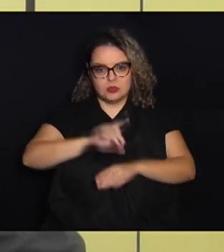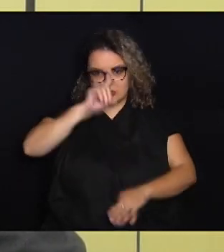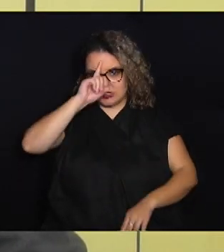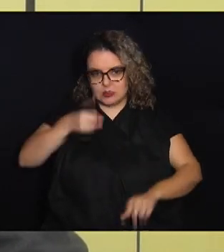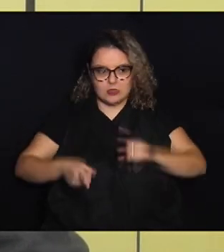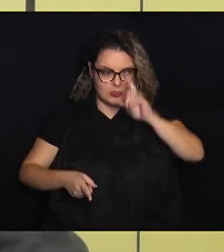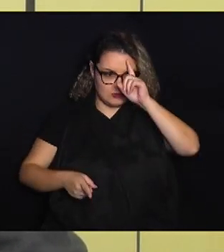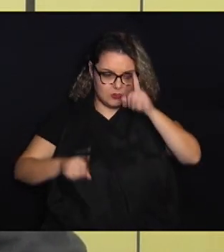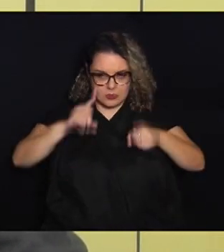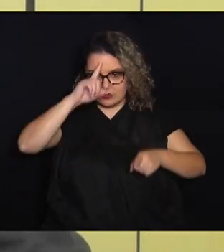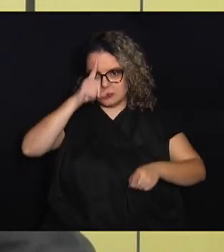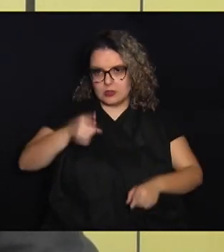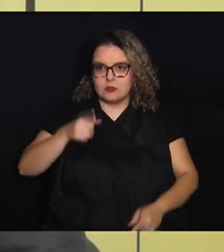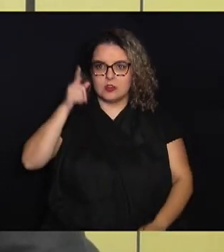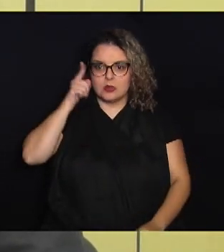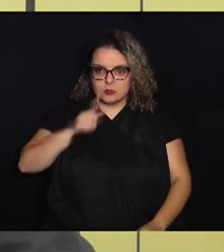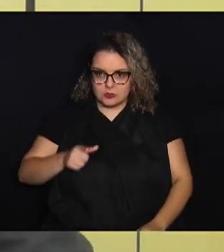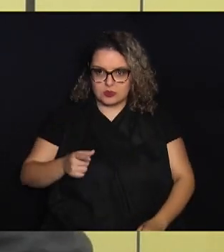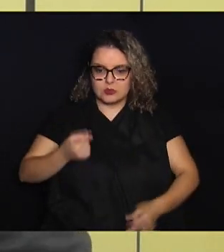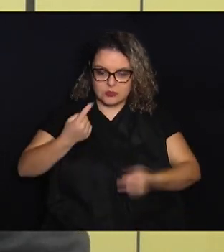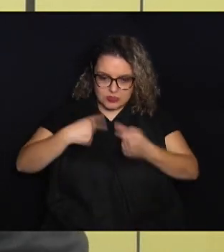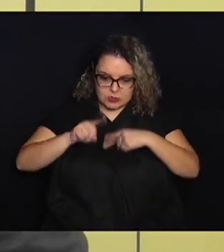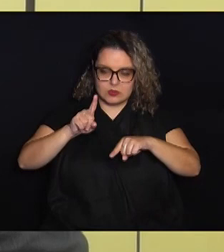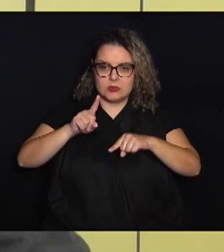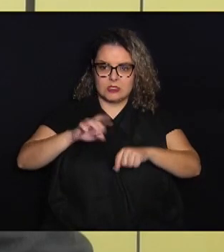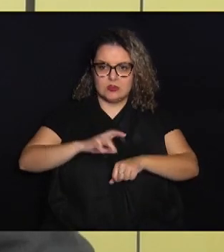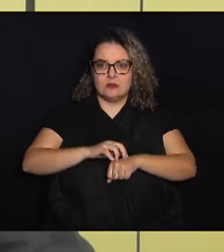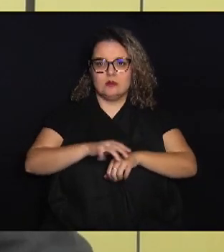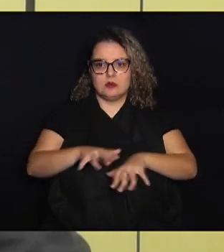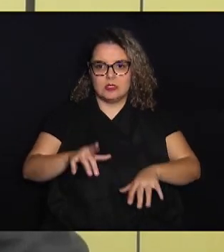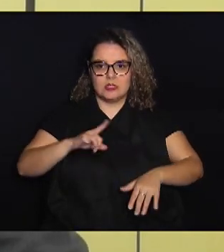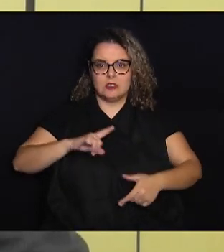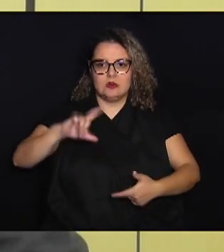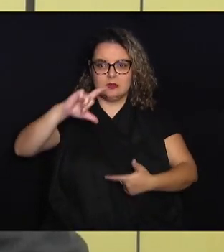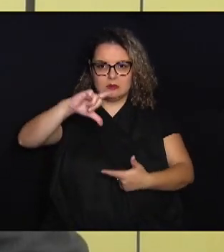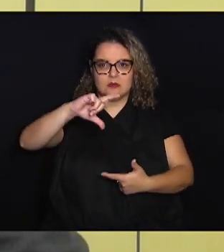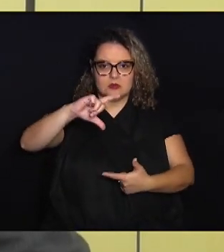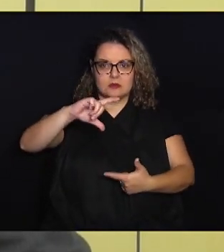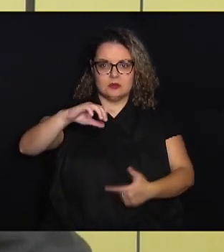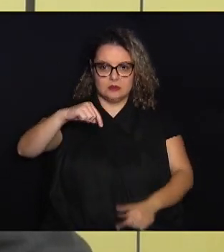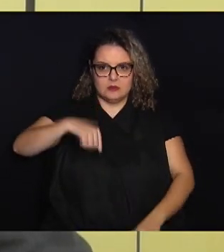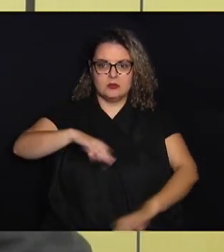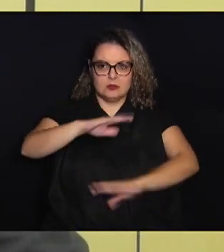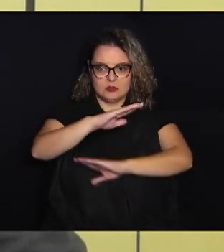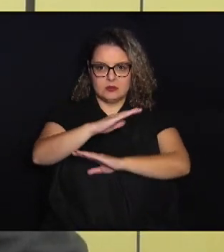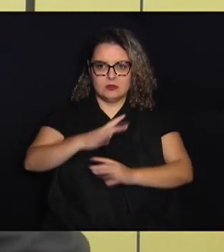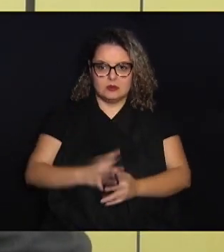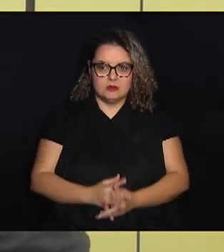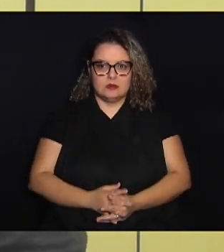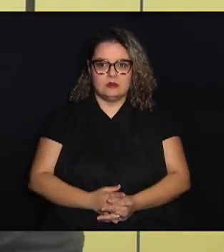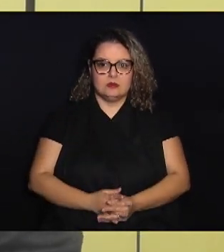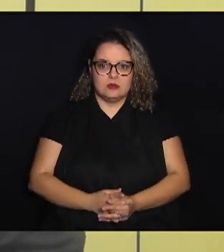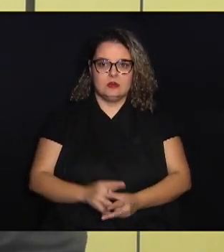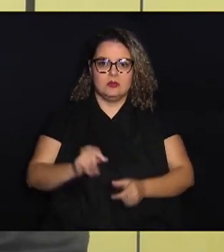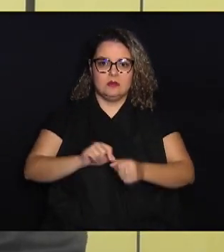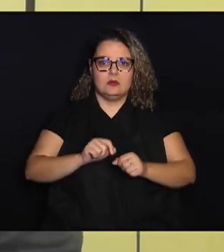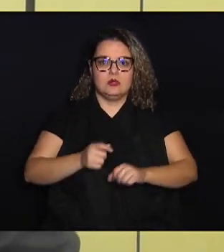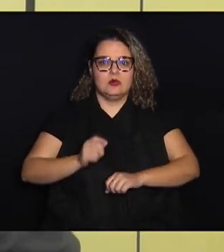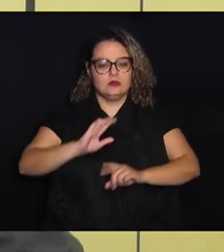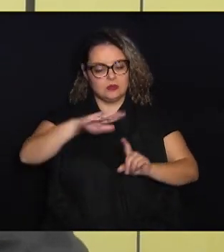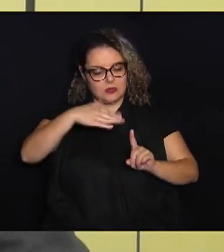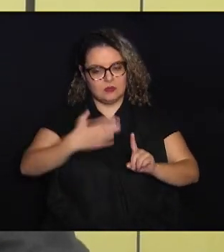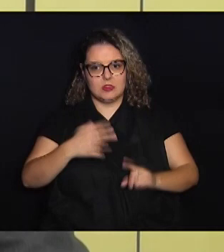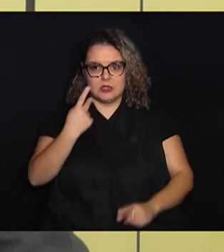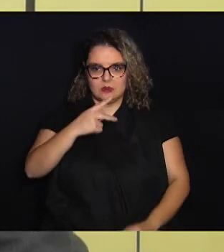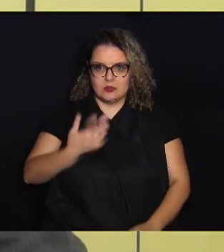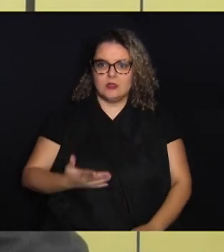atitudes para conseguir tirar a cidade da epidemia. E nós temos um quadro aqui na casa que foi feito em homenagem a ele,